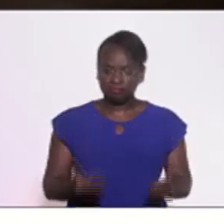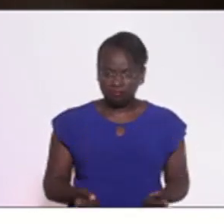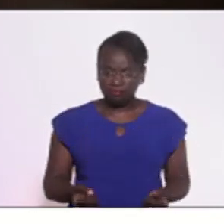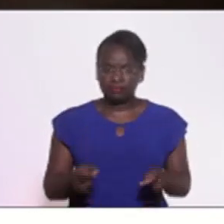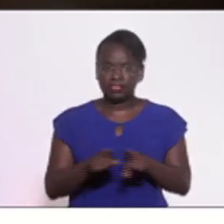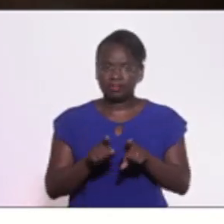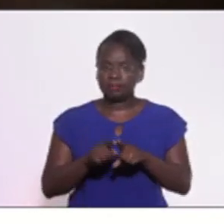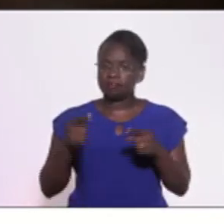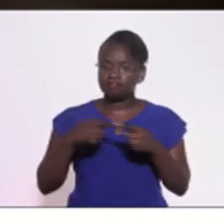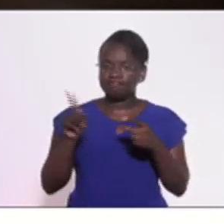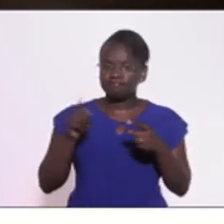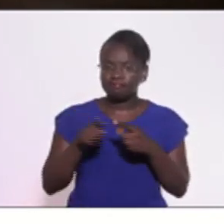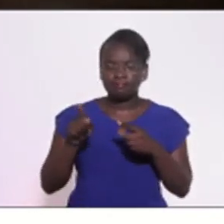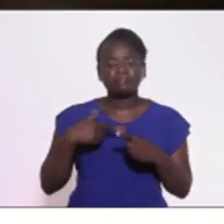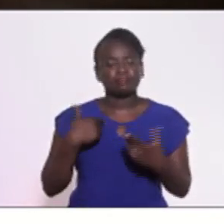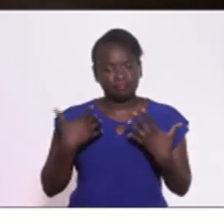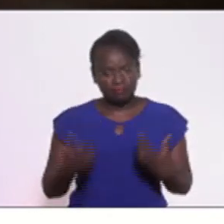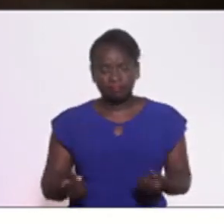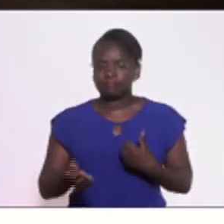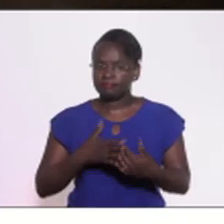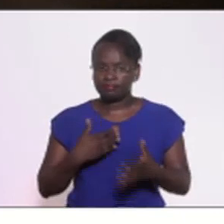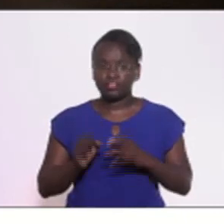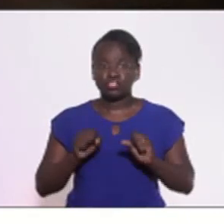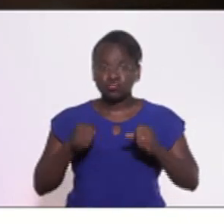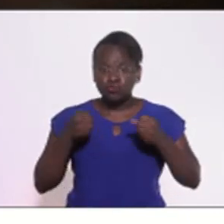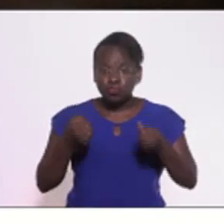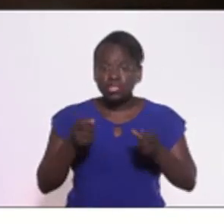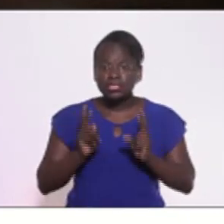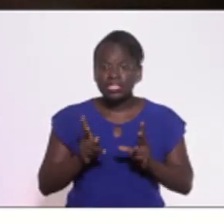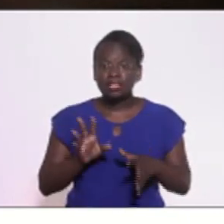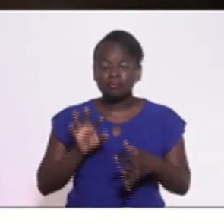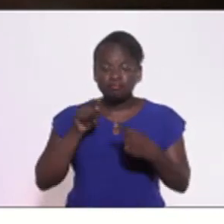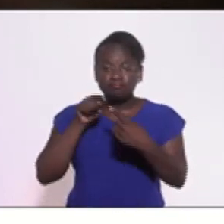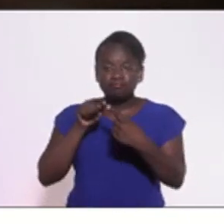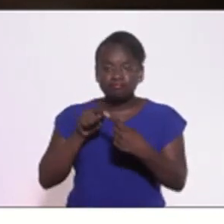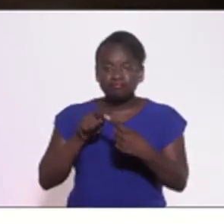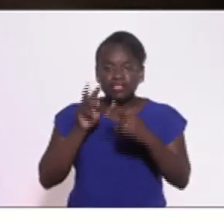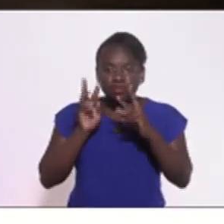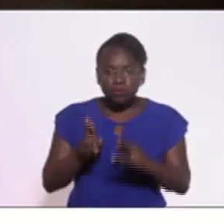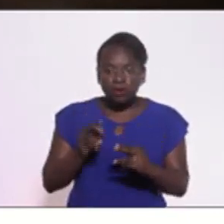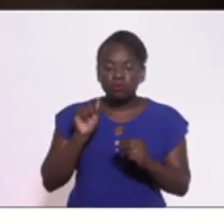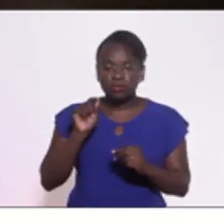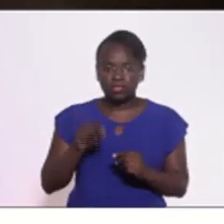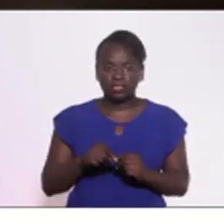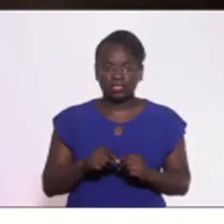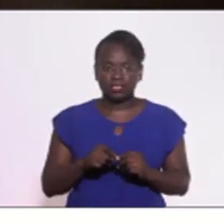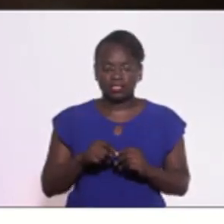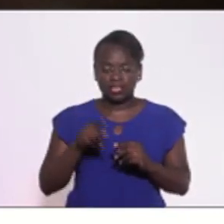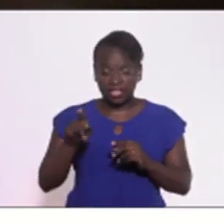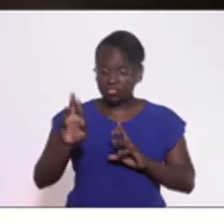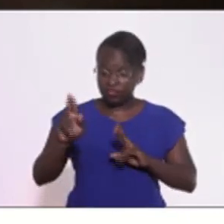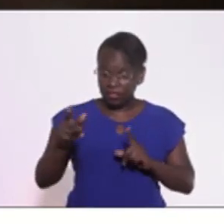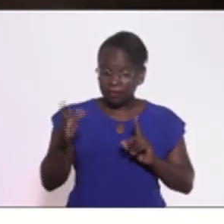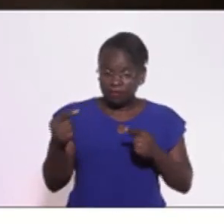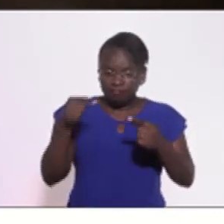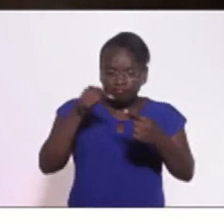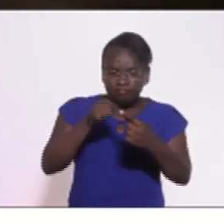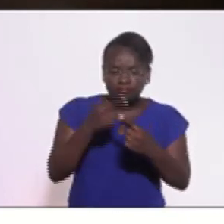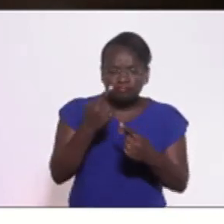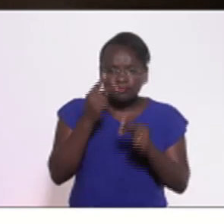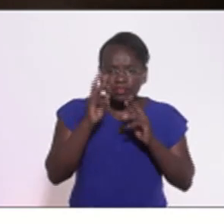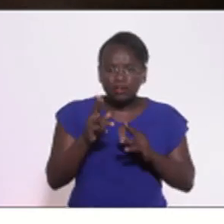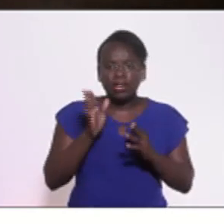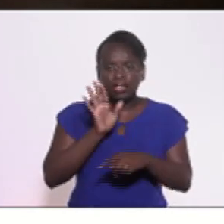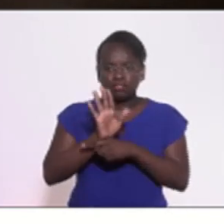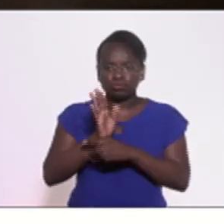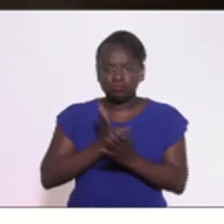aceitar a divergência e buscar sempre o ponto de encontro na divergência, aquele ponto de convergência que faz